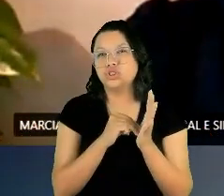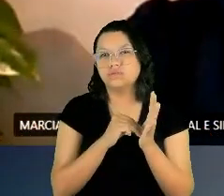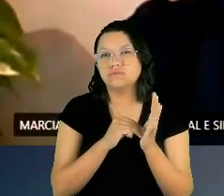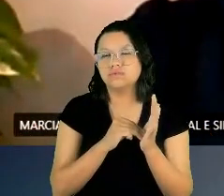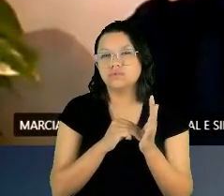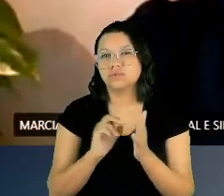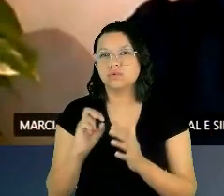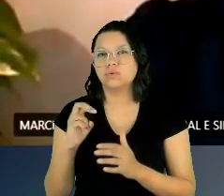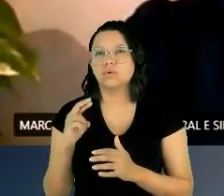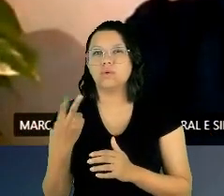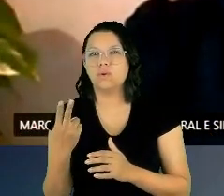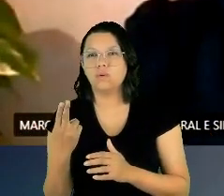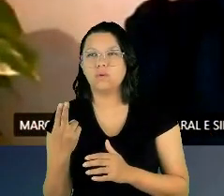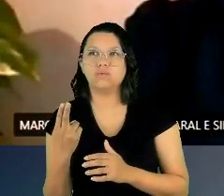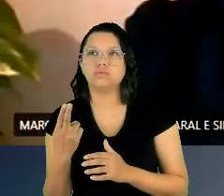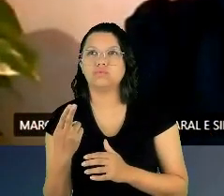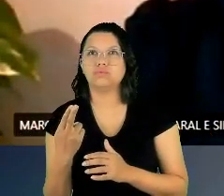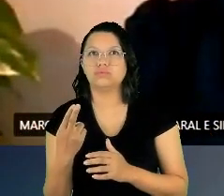efeito, né?